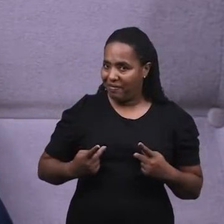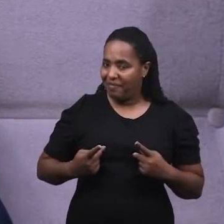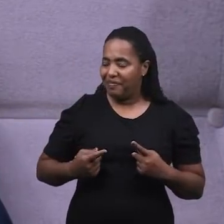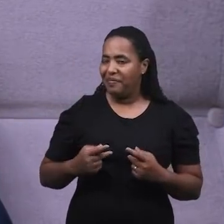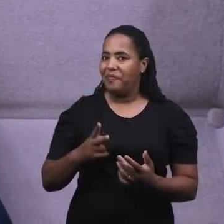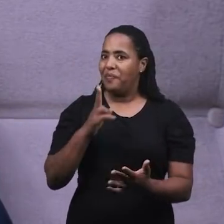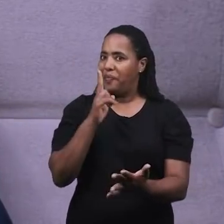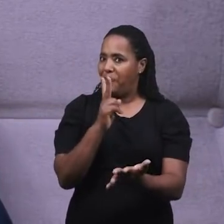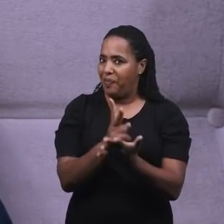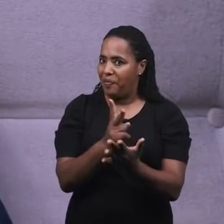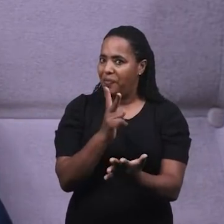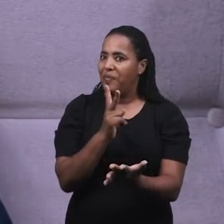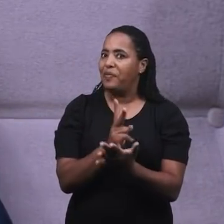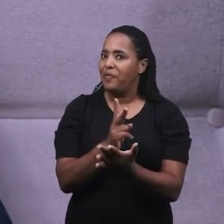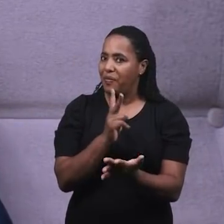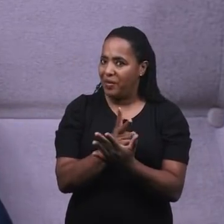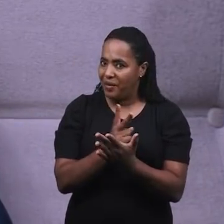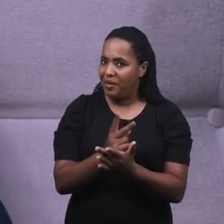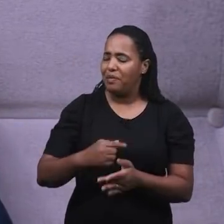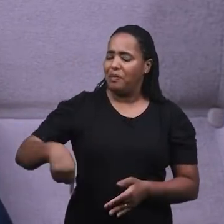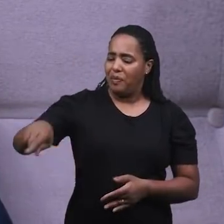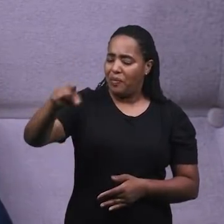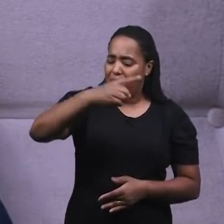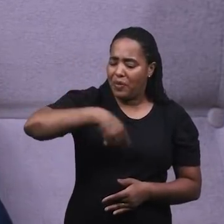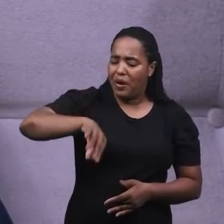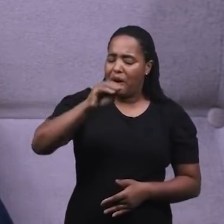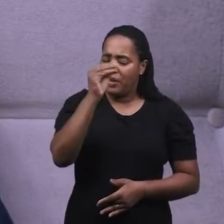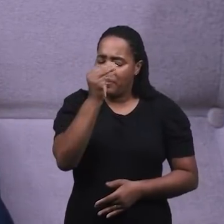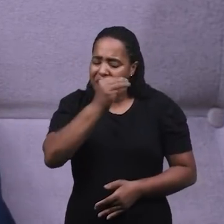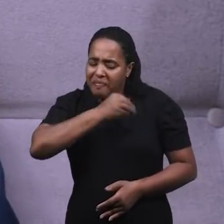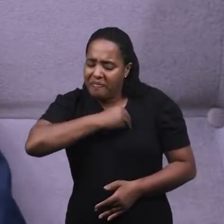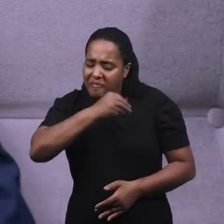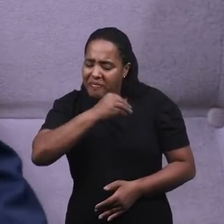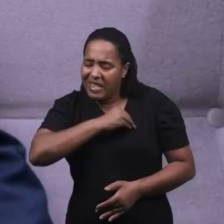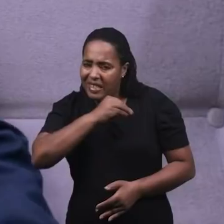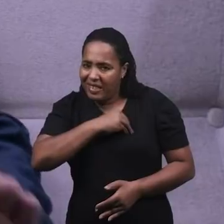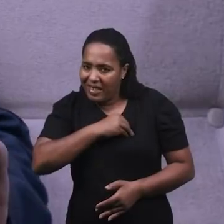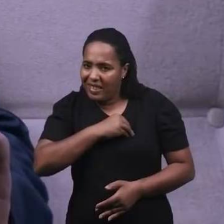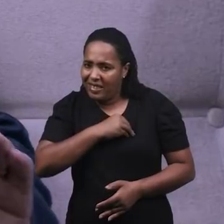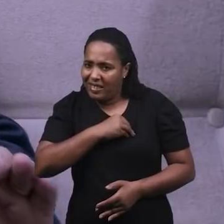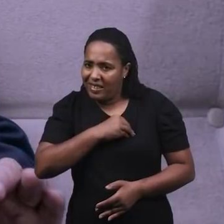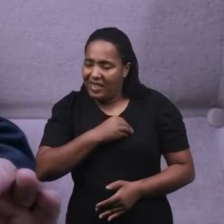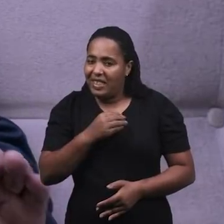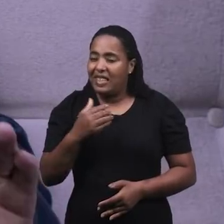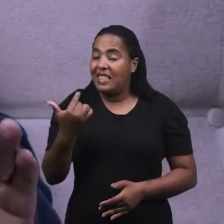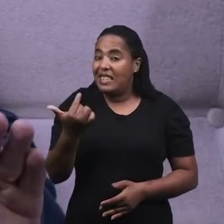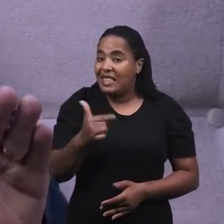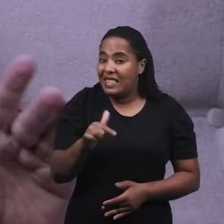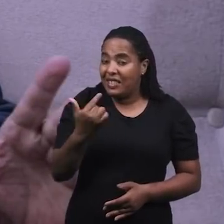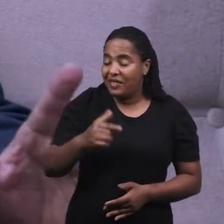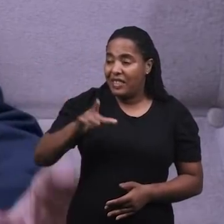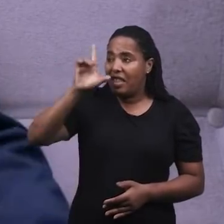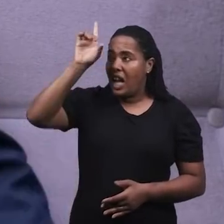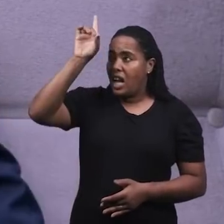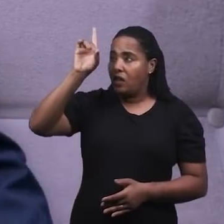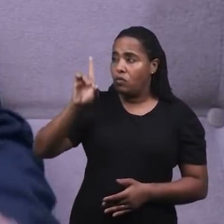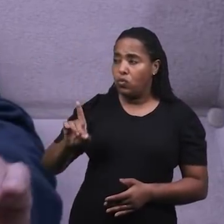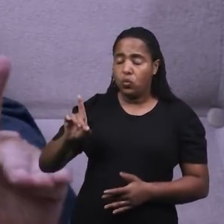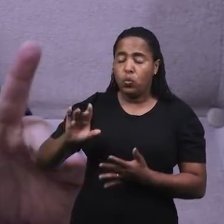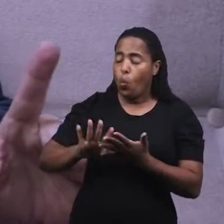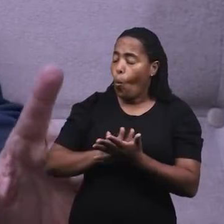Mesmo nós, sendo pecadores e não tendo nenhum direito,